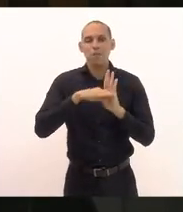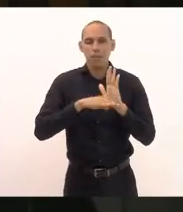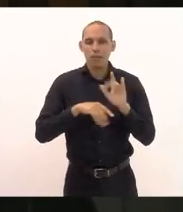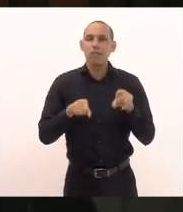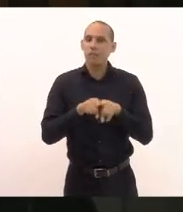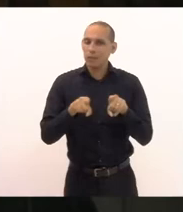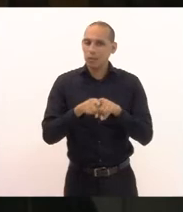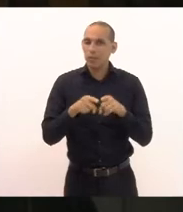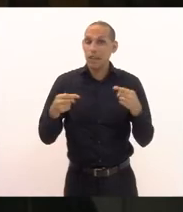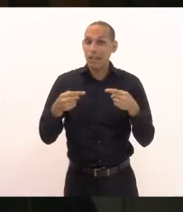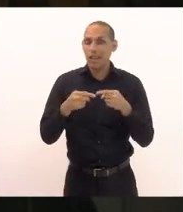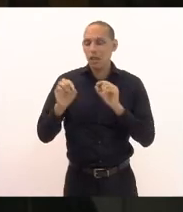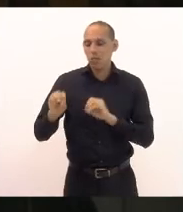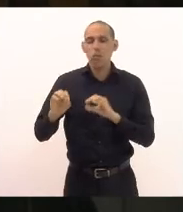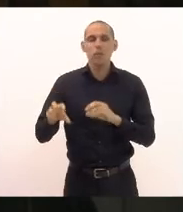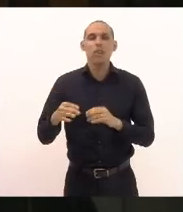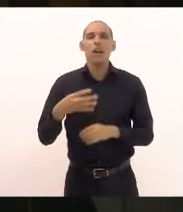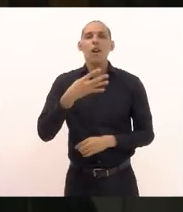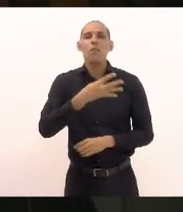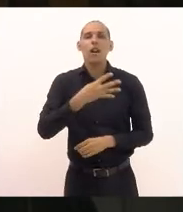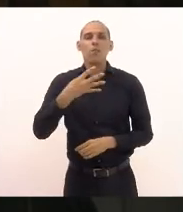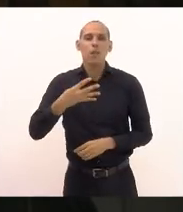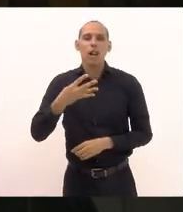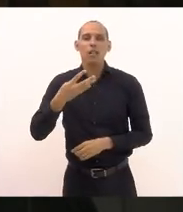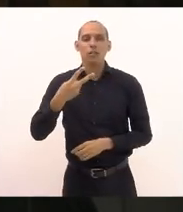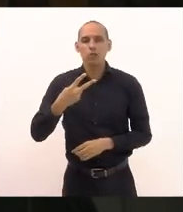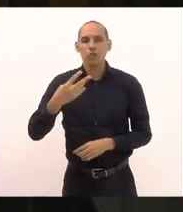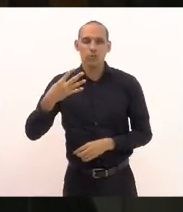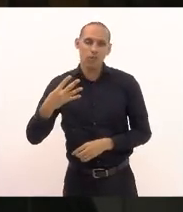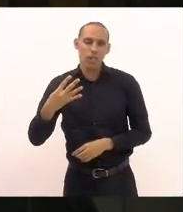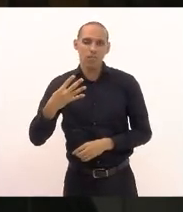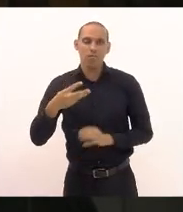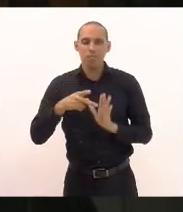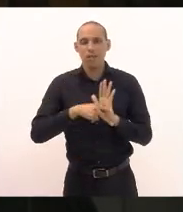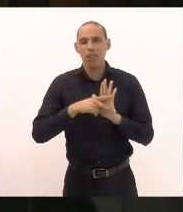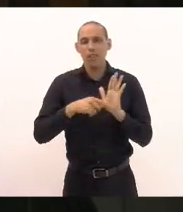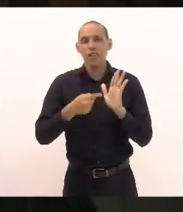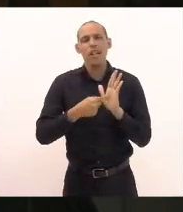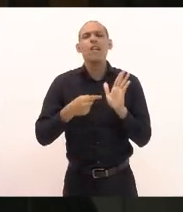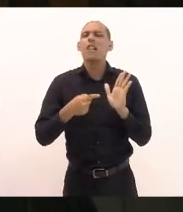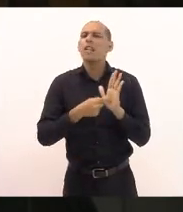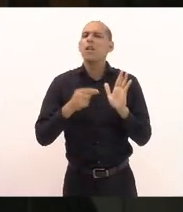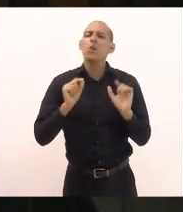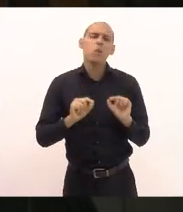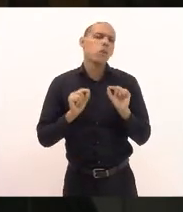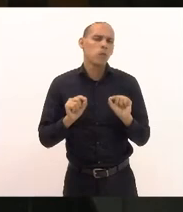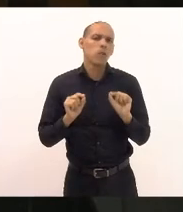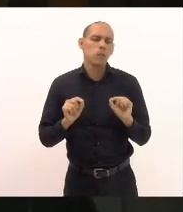educação, era o projeto 4424, que diz respeito